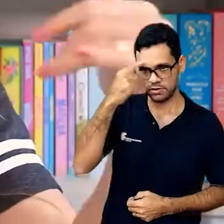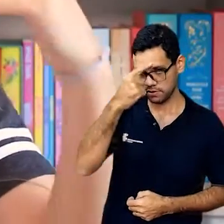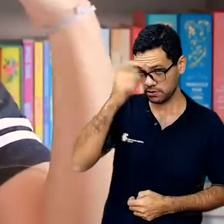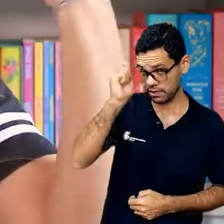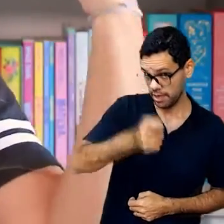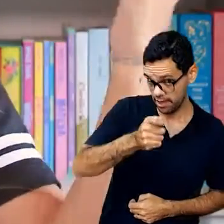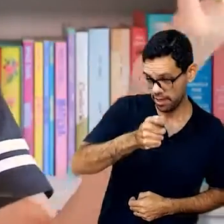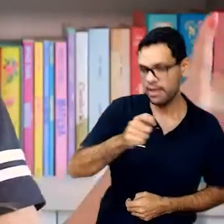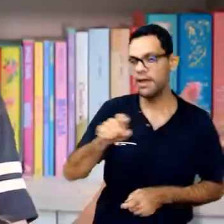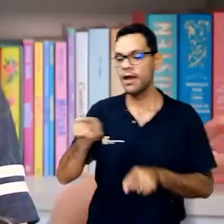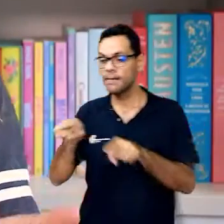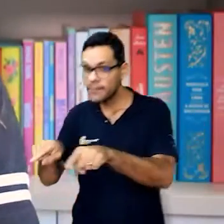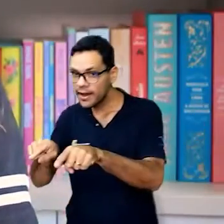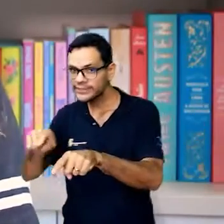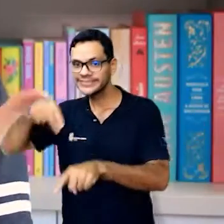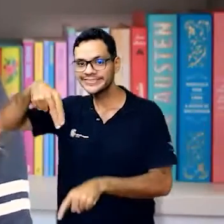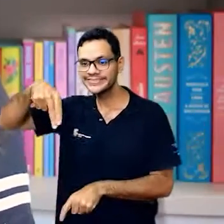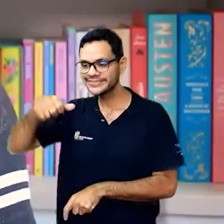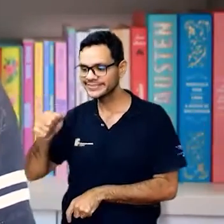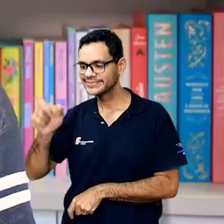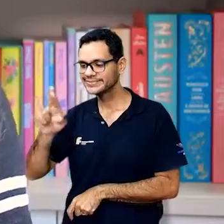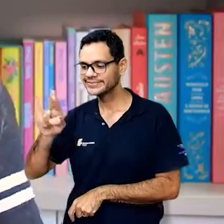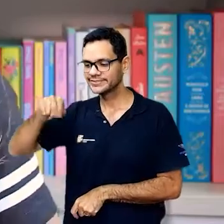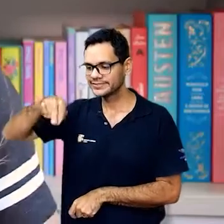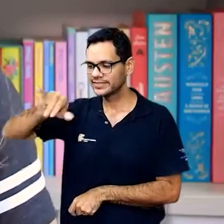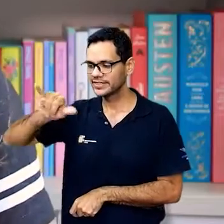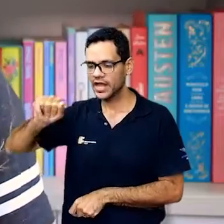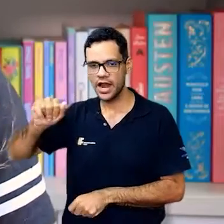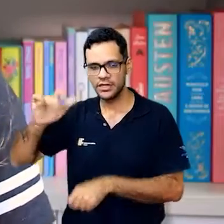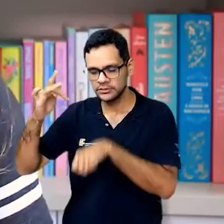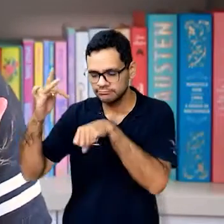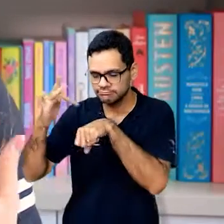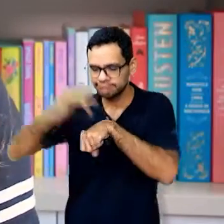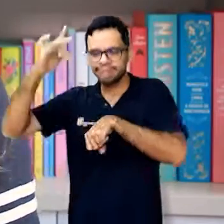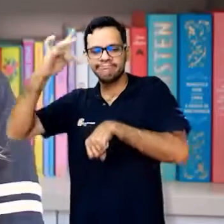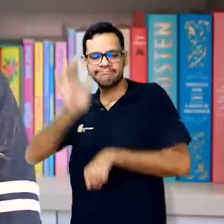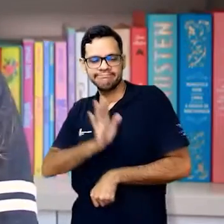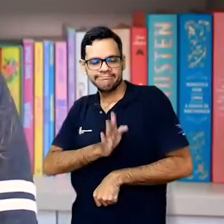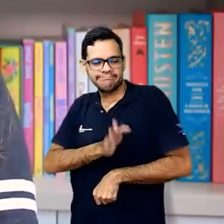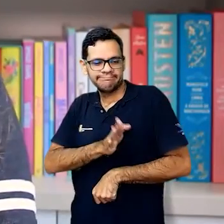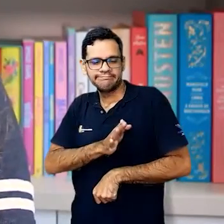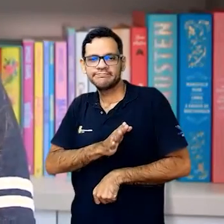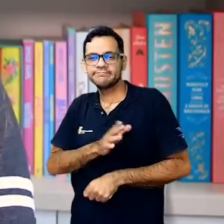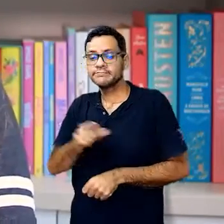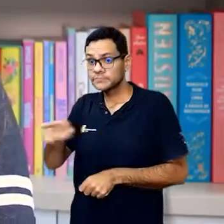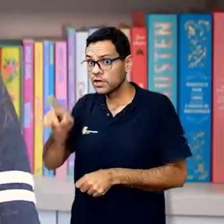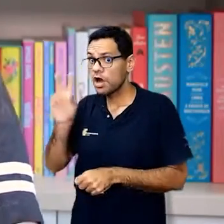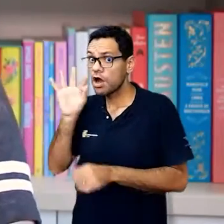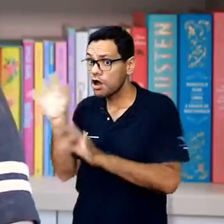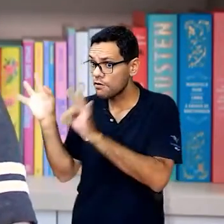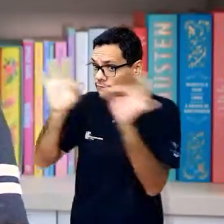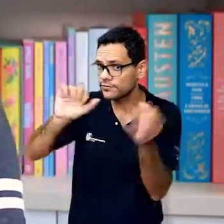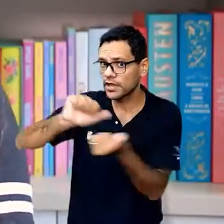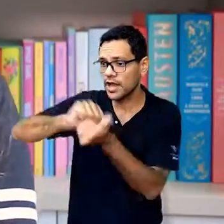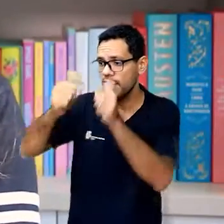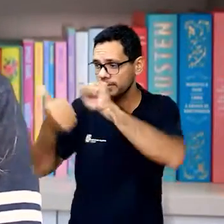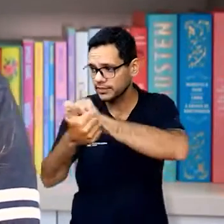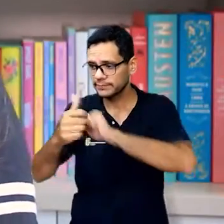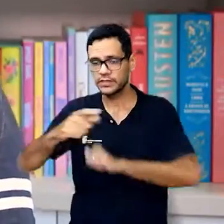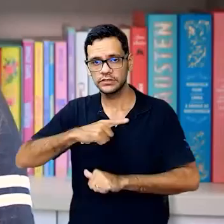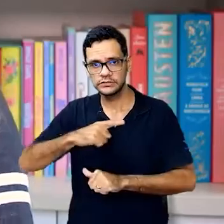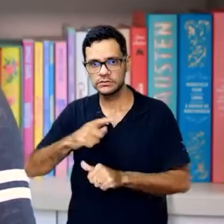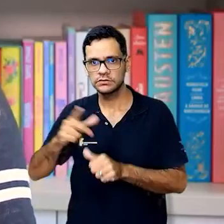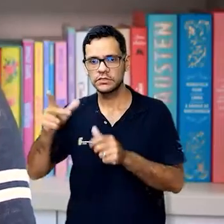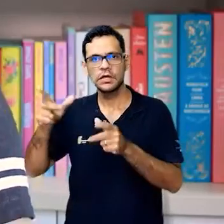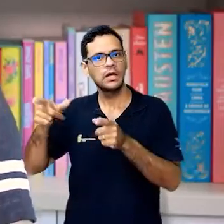Harry Potter e outras séries de fantasia, assim, essa foi a que tocou no meu coração, assim, sabe? E eu assisti também as adaptações que tem até hoje,